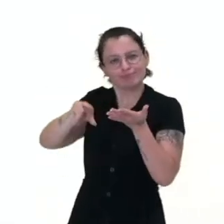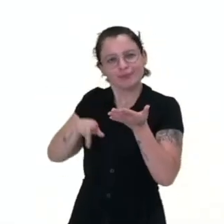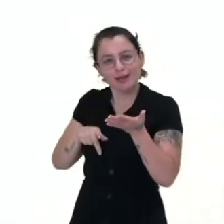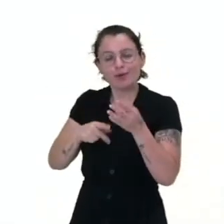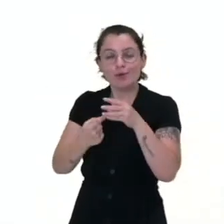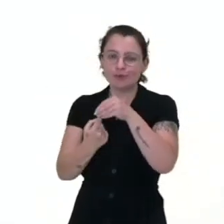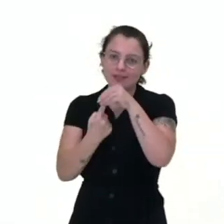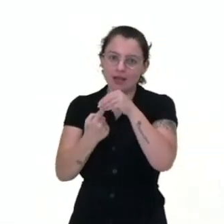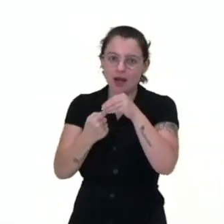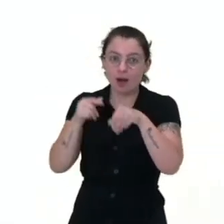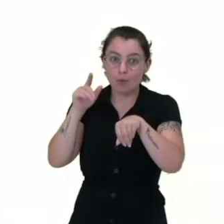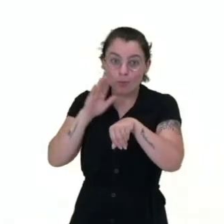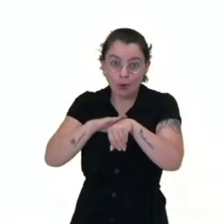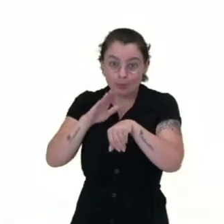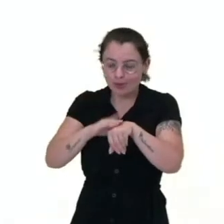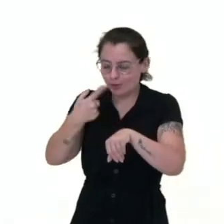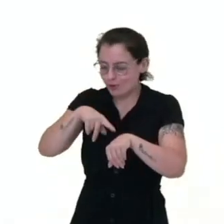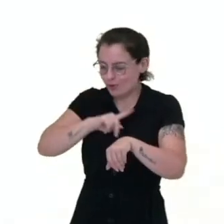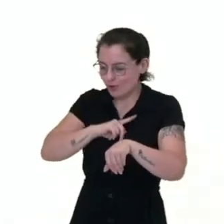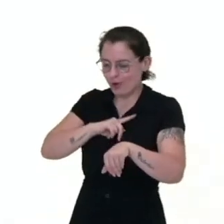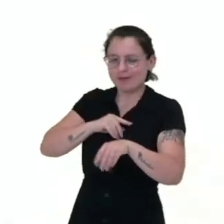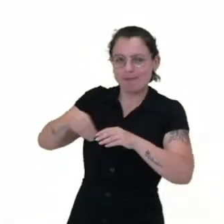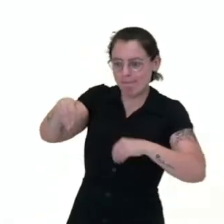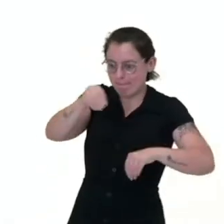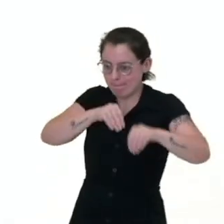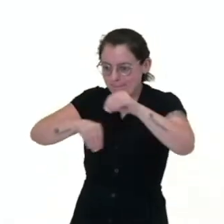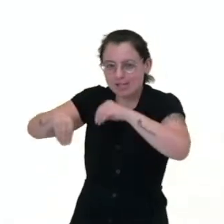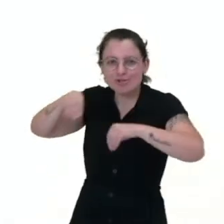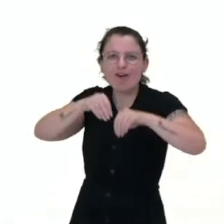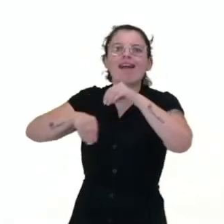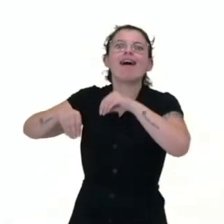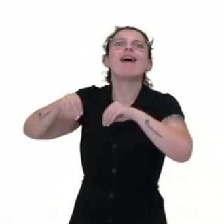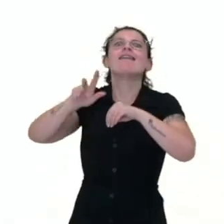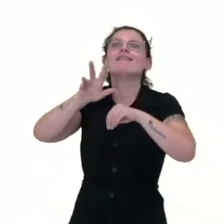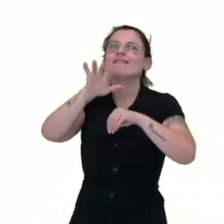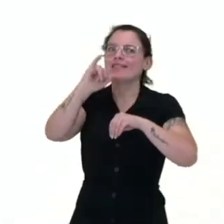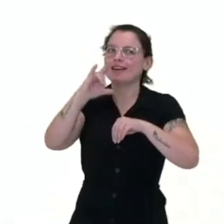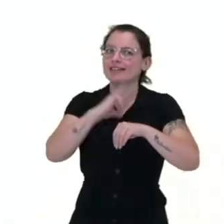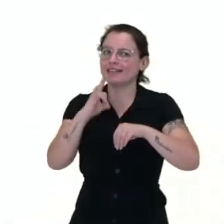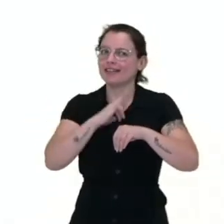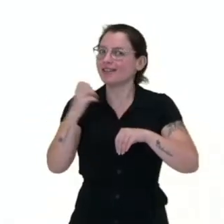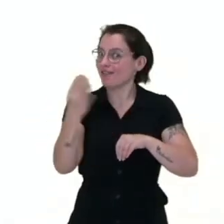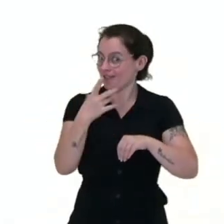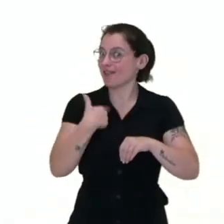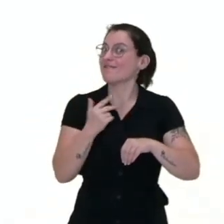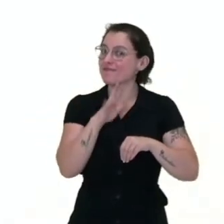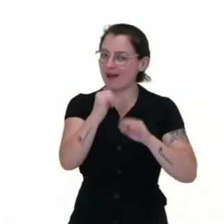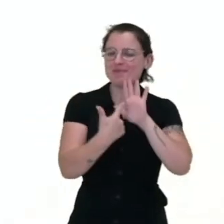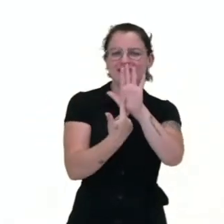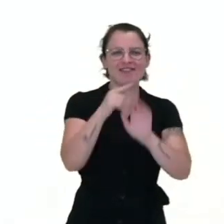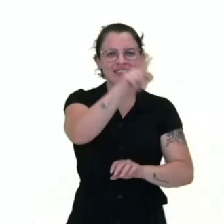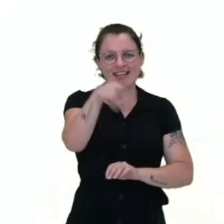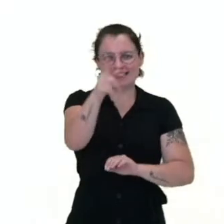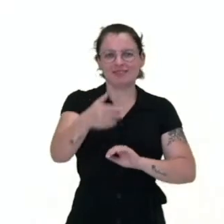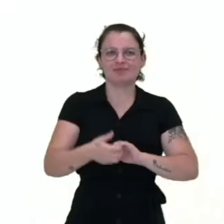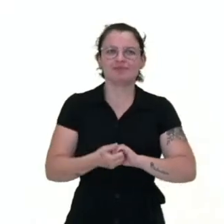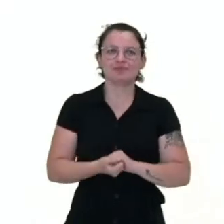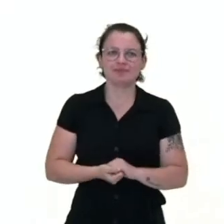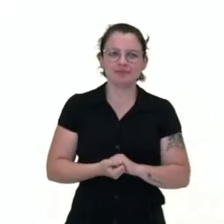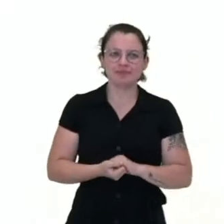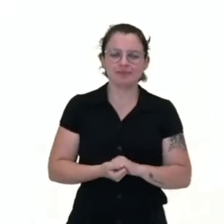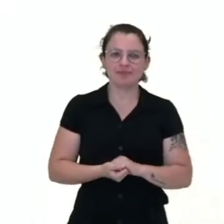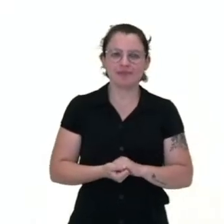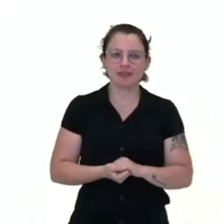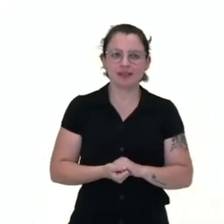nós misturarmos, vai ter alguma coisa nova e eu vou mostrar para você. Nessa tela